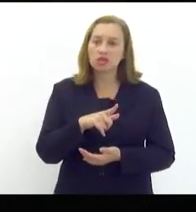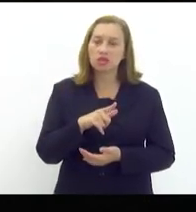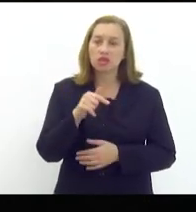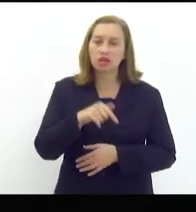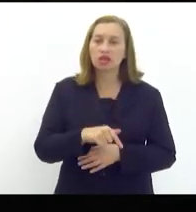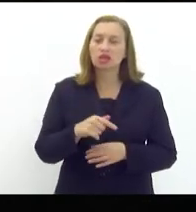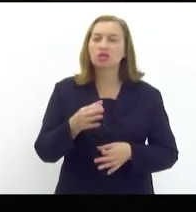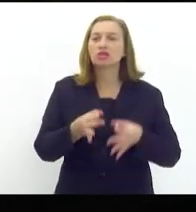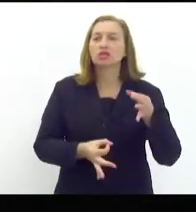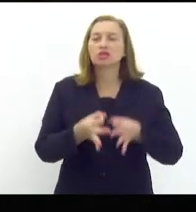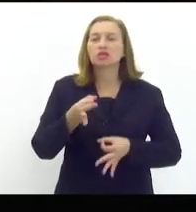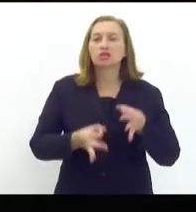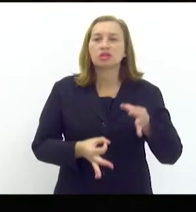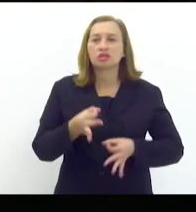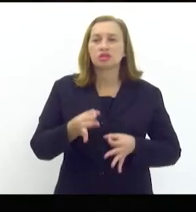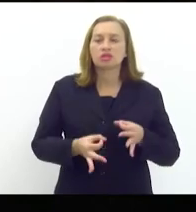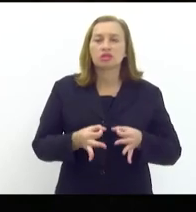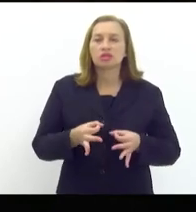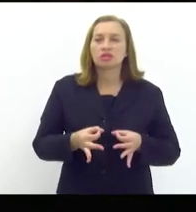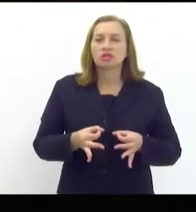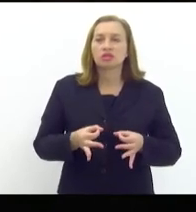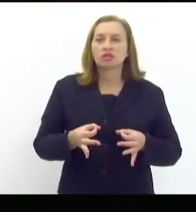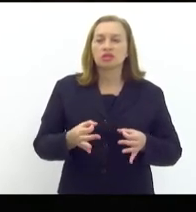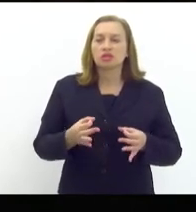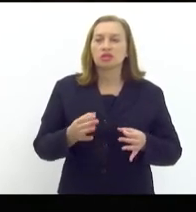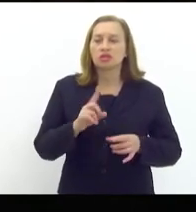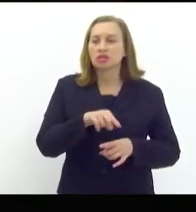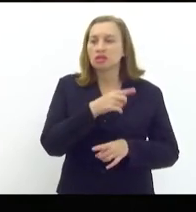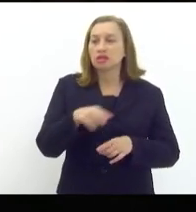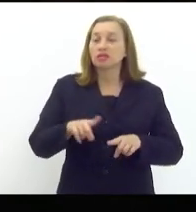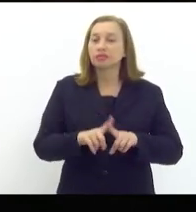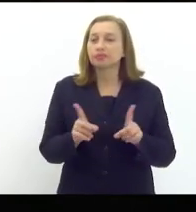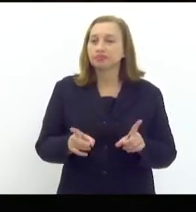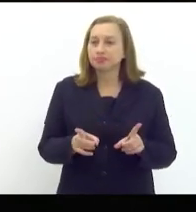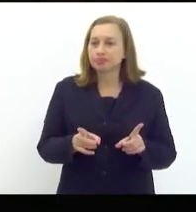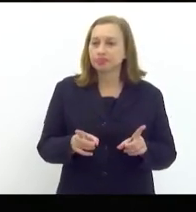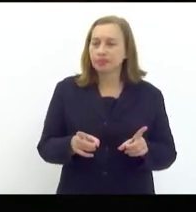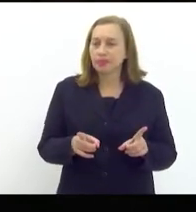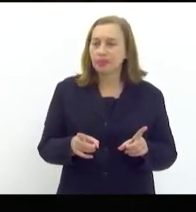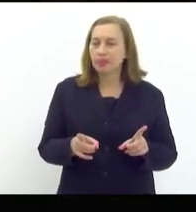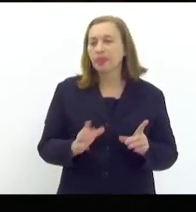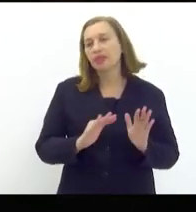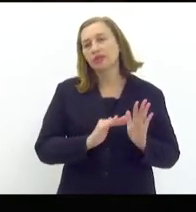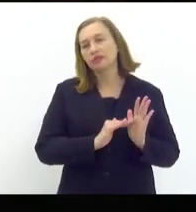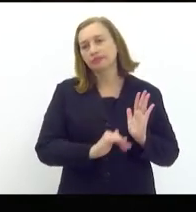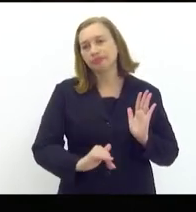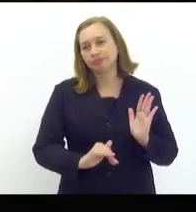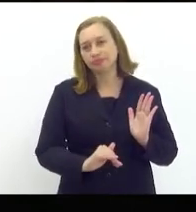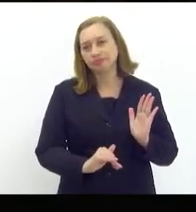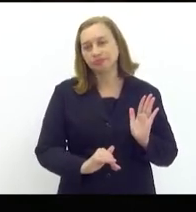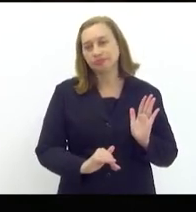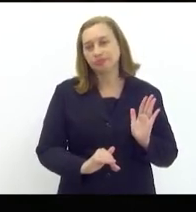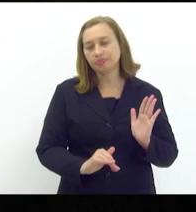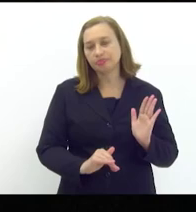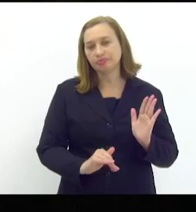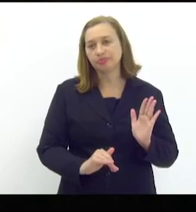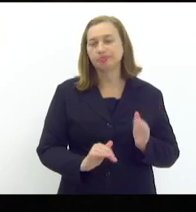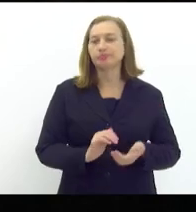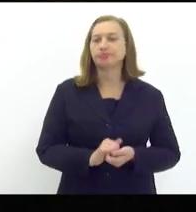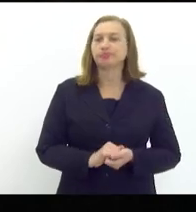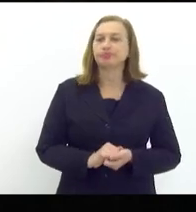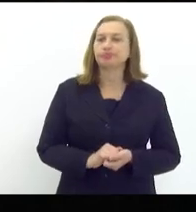no tribunal de justiça suspendendo mas a liminar foi suspensa monocraticamente